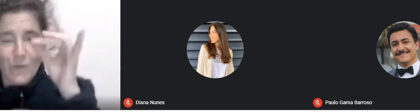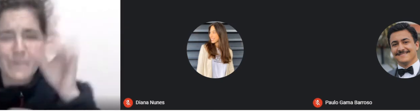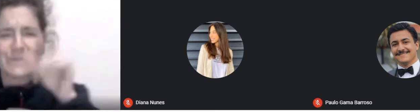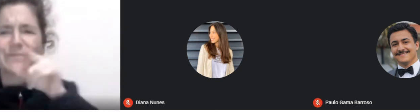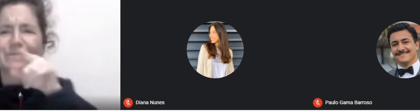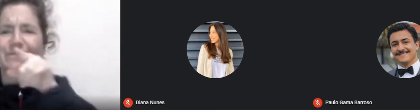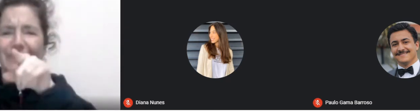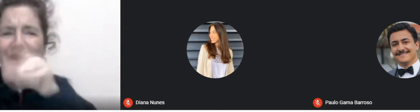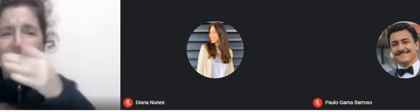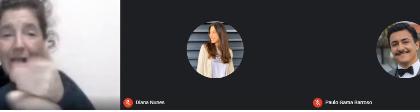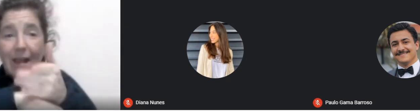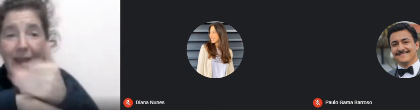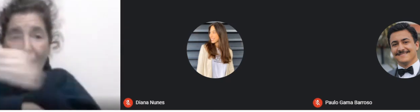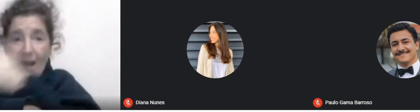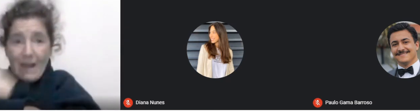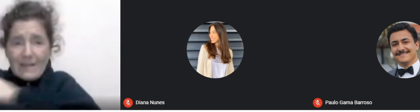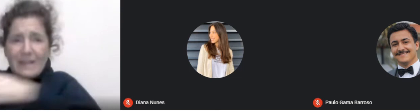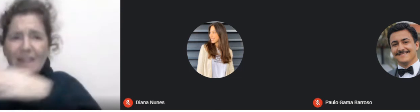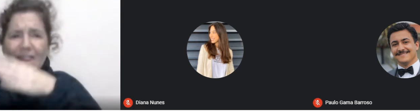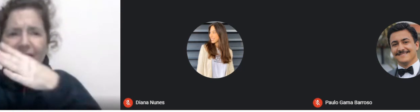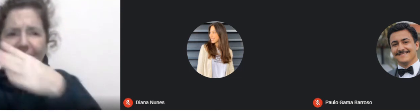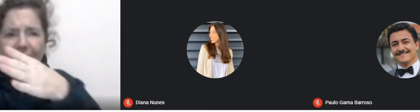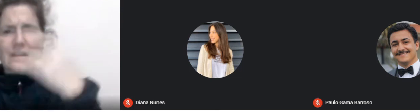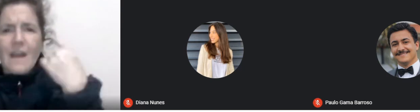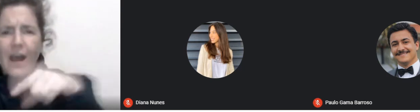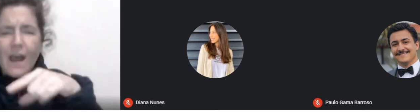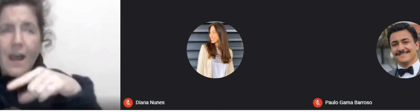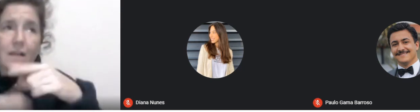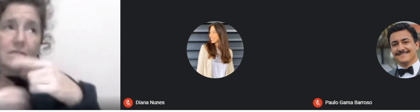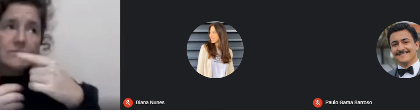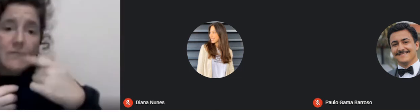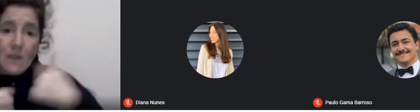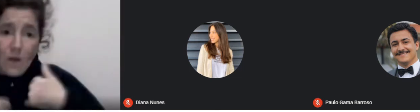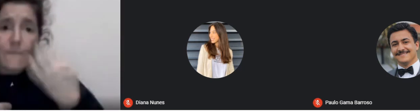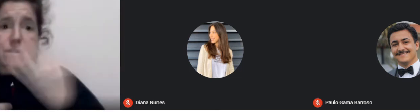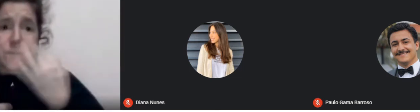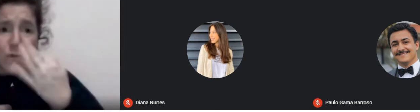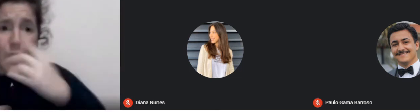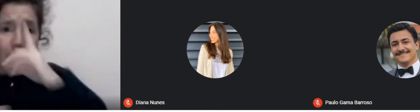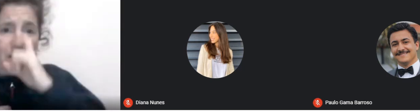vontade. dúvida, é só uma dúvida relacionada. Antes,